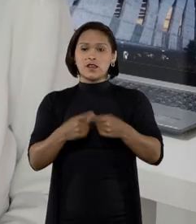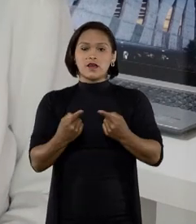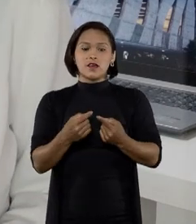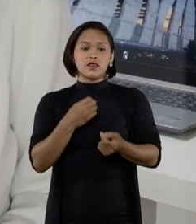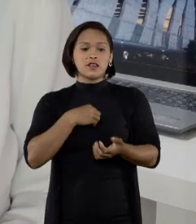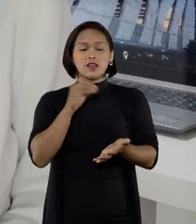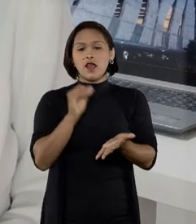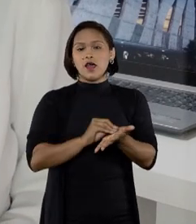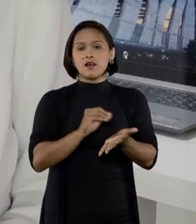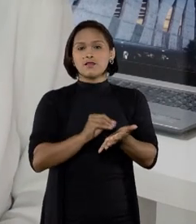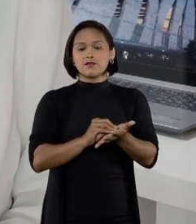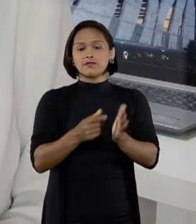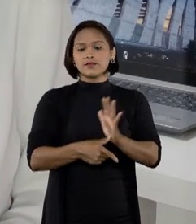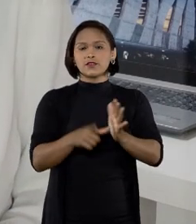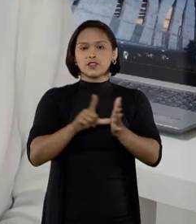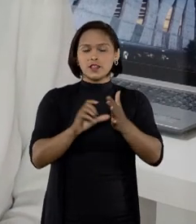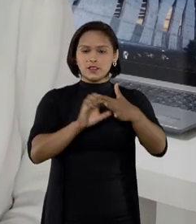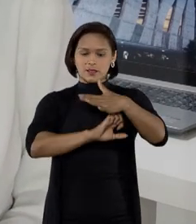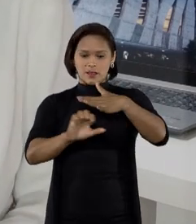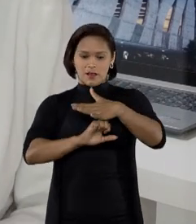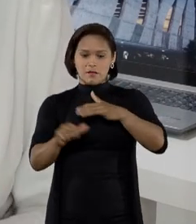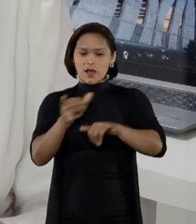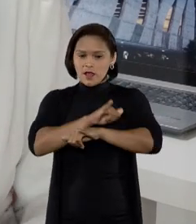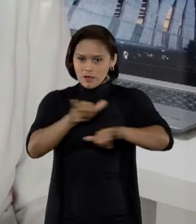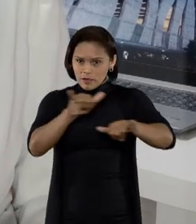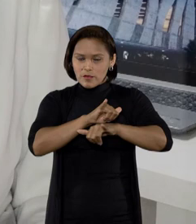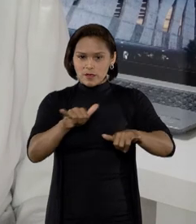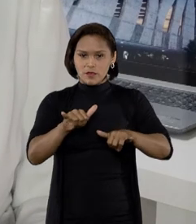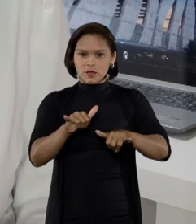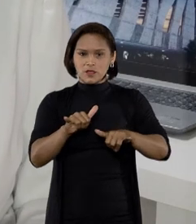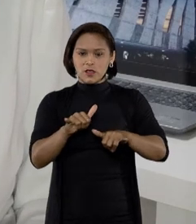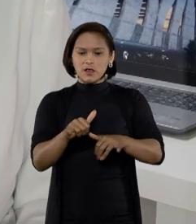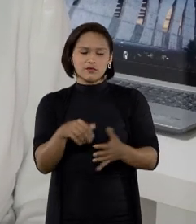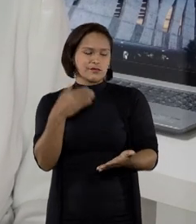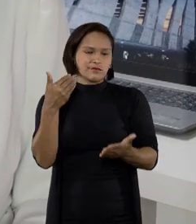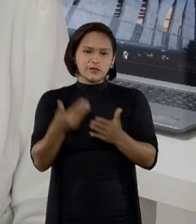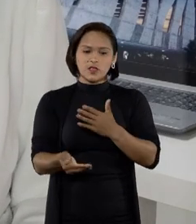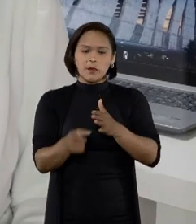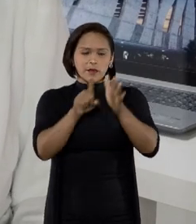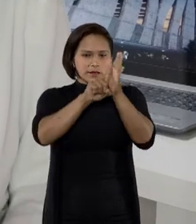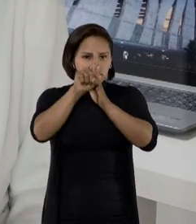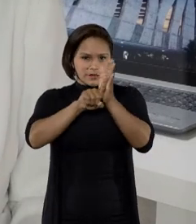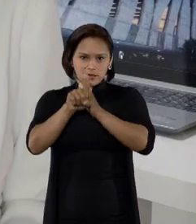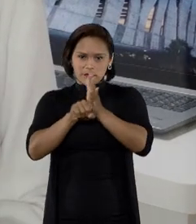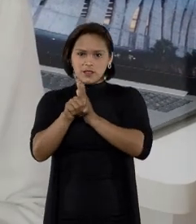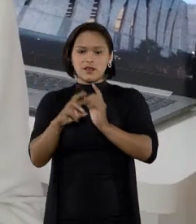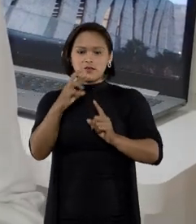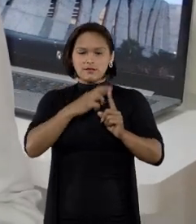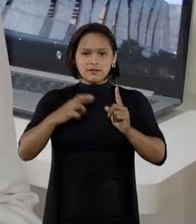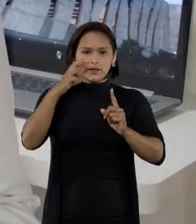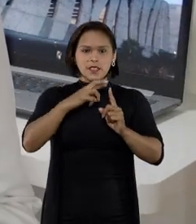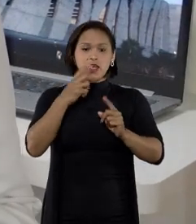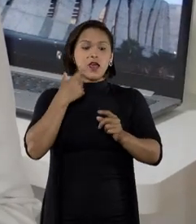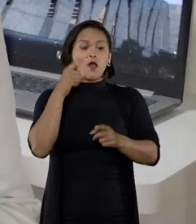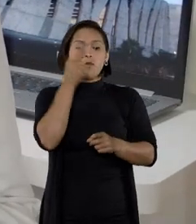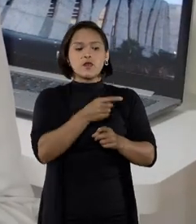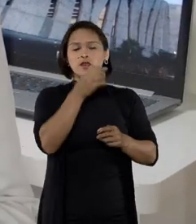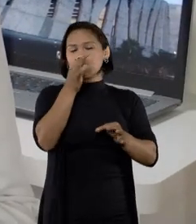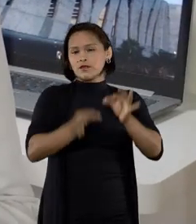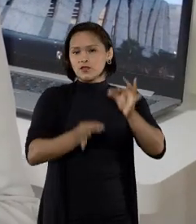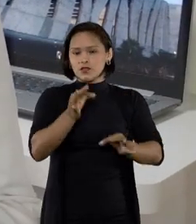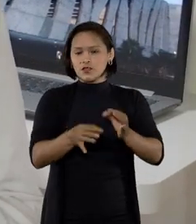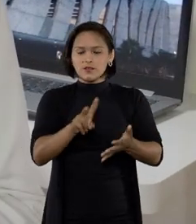suposta resistência inicial da empresa em fornecer tais informações não prejudicou a investigação, motivo pelo qual não se